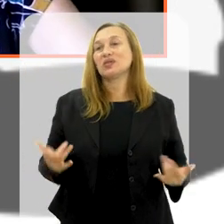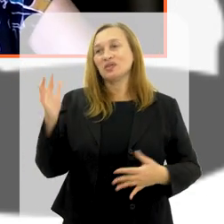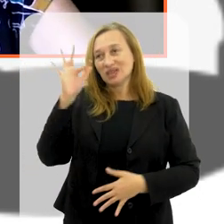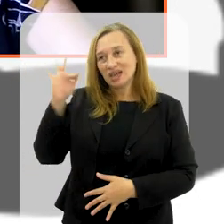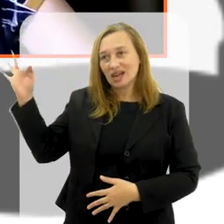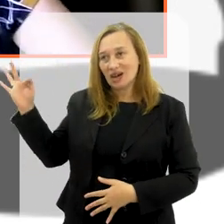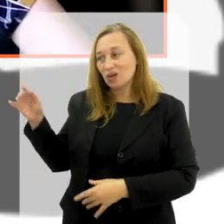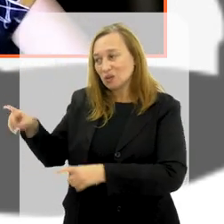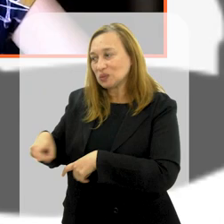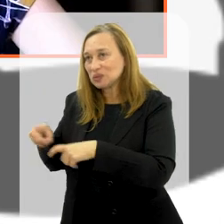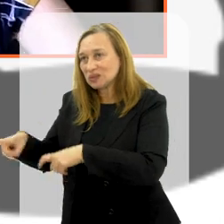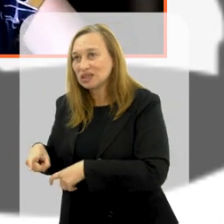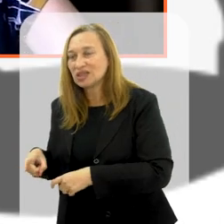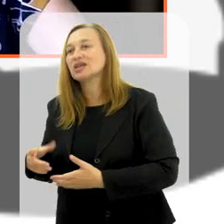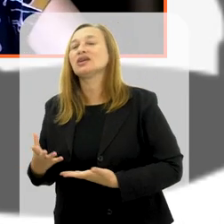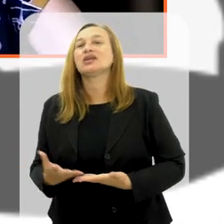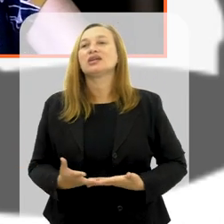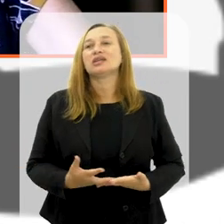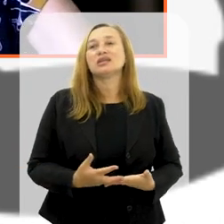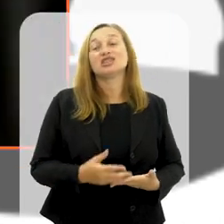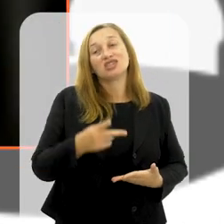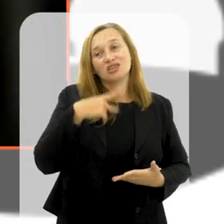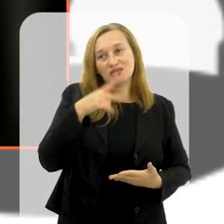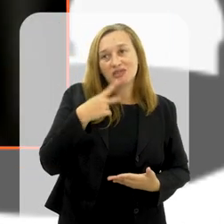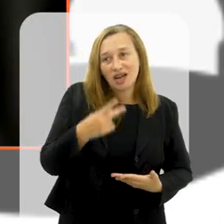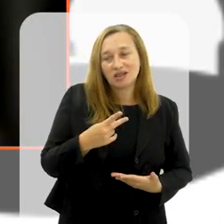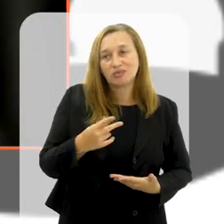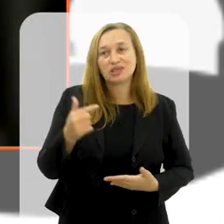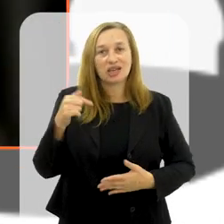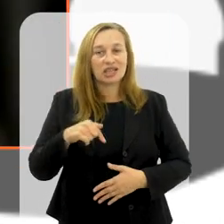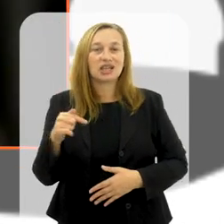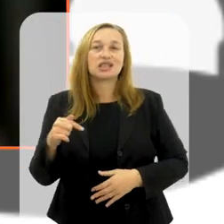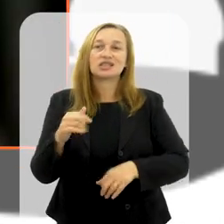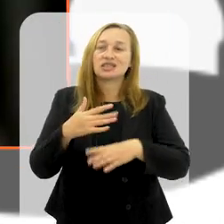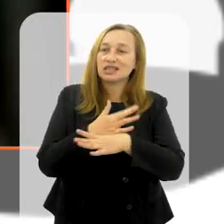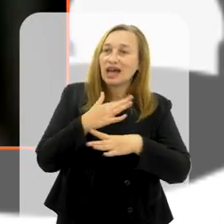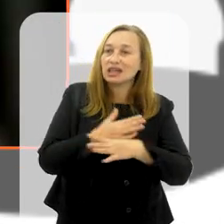Federal Rural, que é uma universidade no interior do Rio, né? A gente fala muito